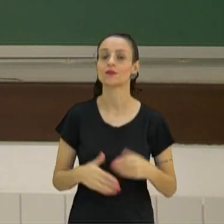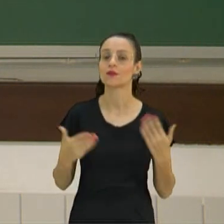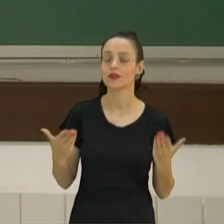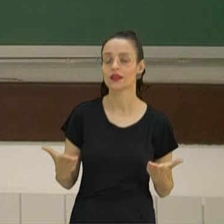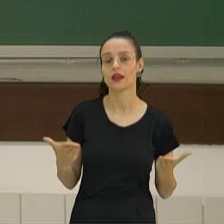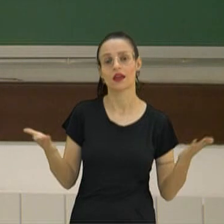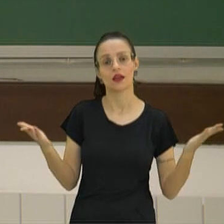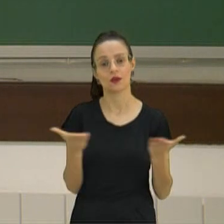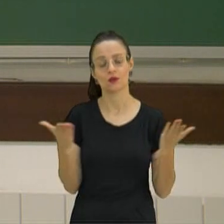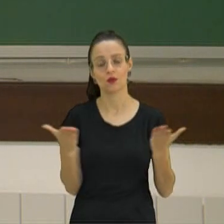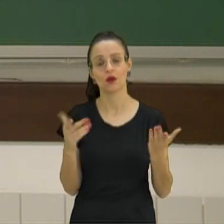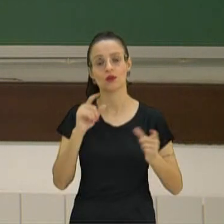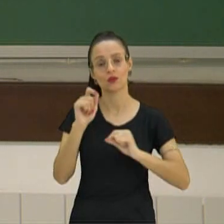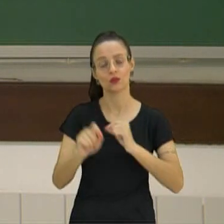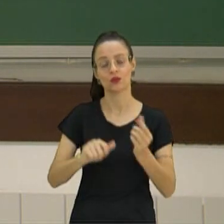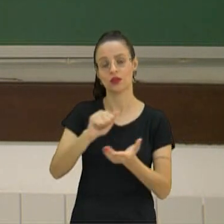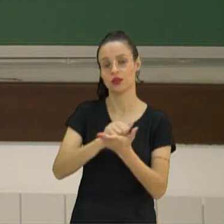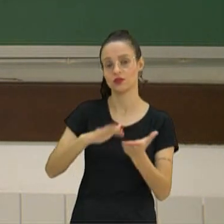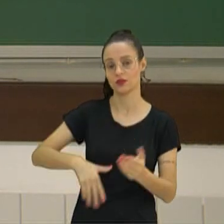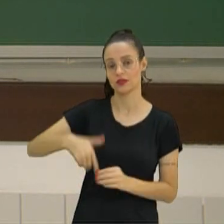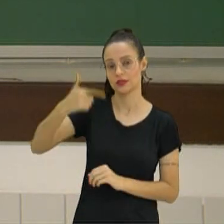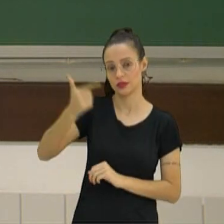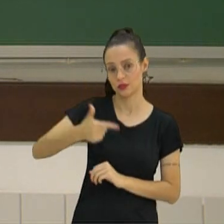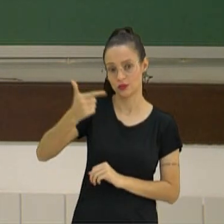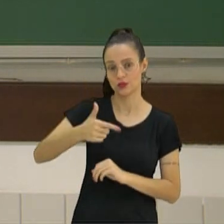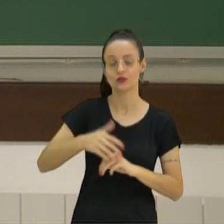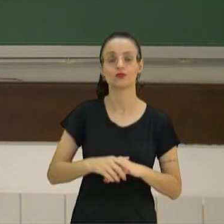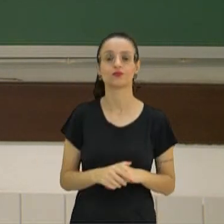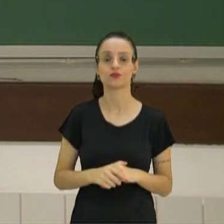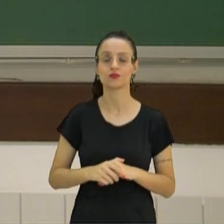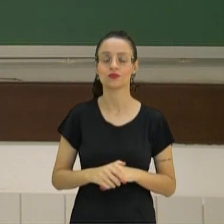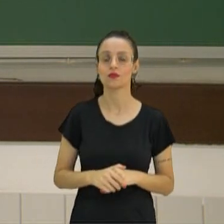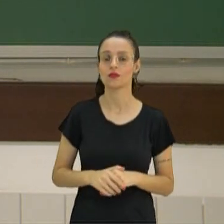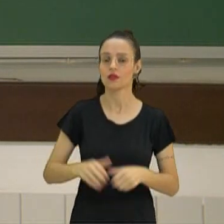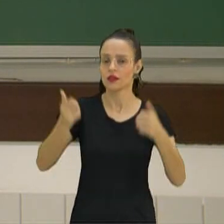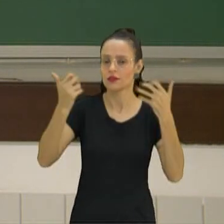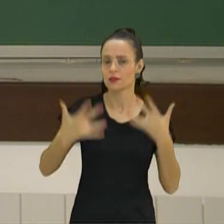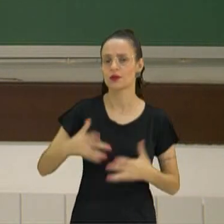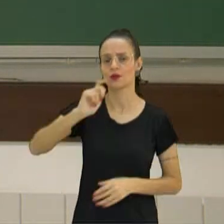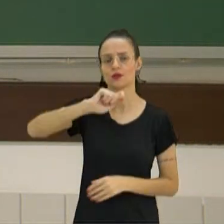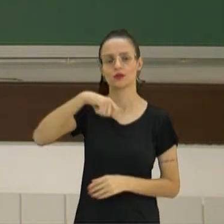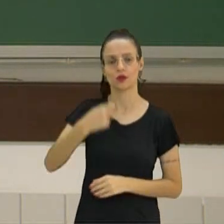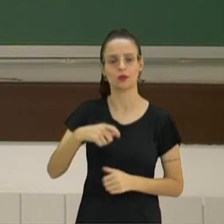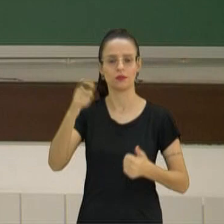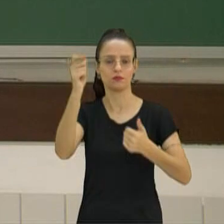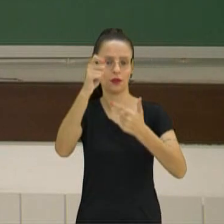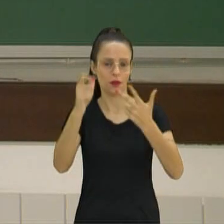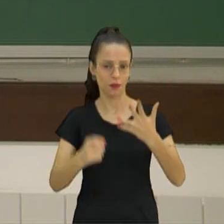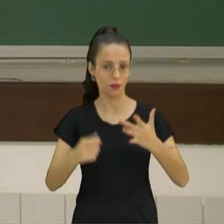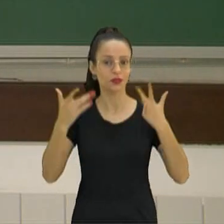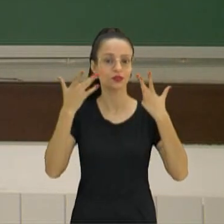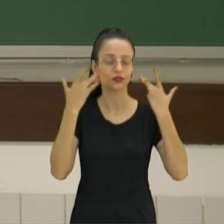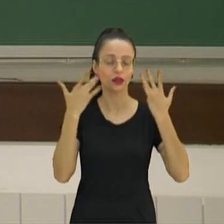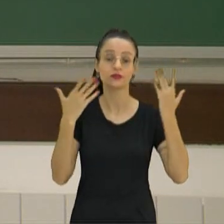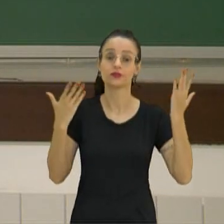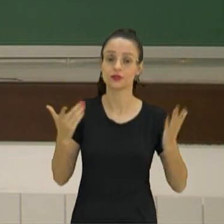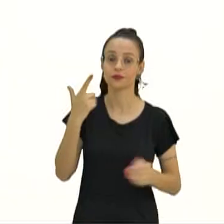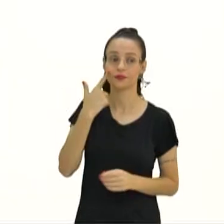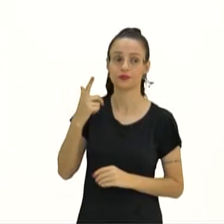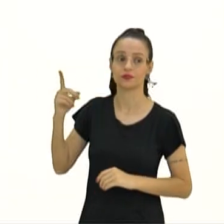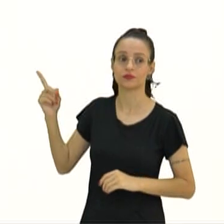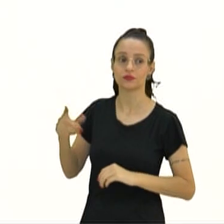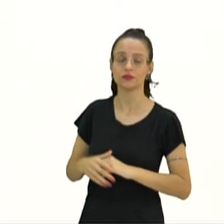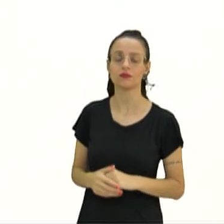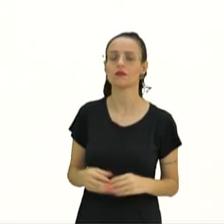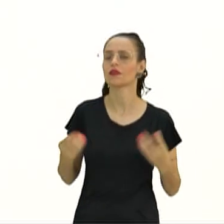pessoal, agora a gente vai para o nosso segundo quiz, né? E a gente falou um pouquinho sobre esses elementos do teatro. Então, olha lá. Para